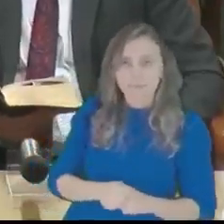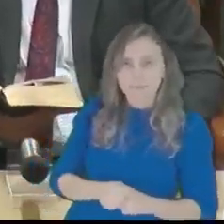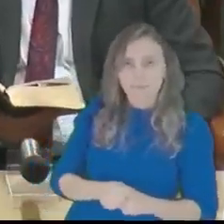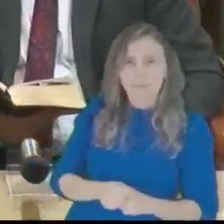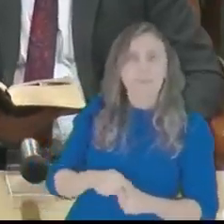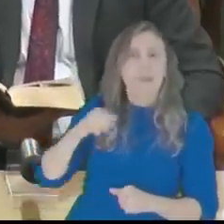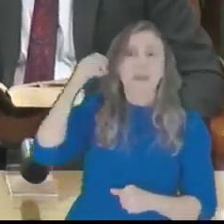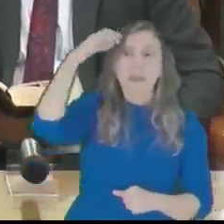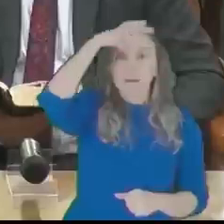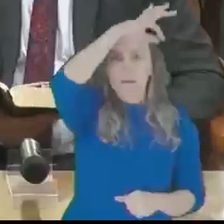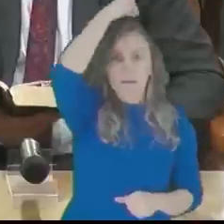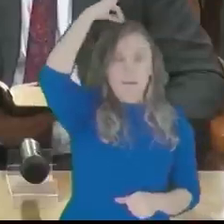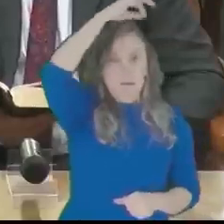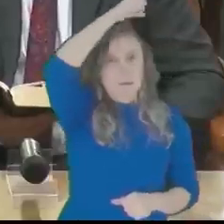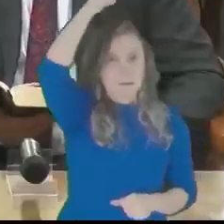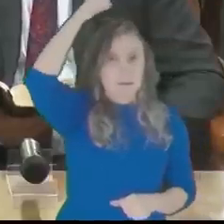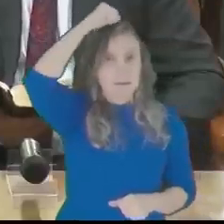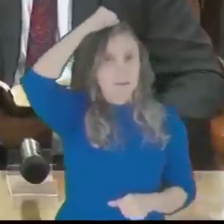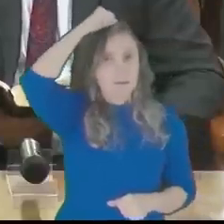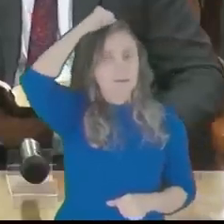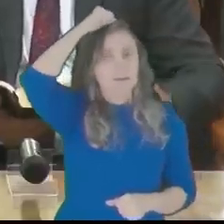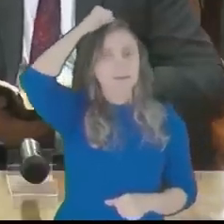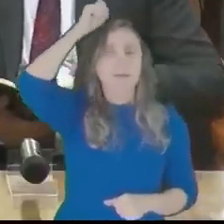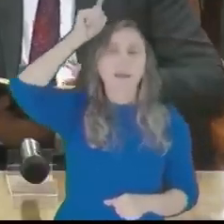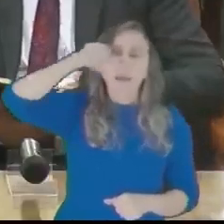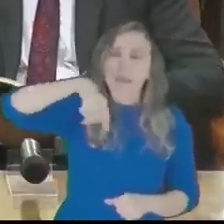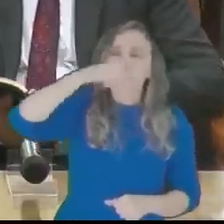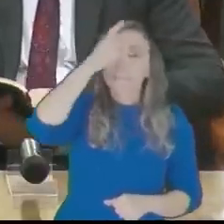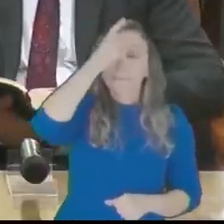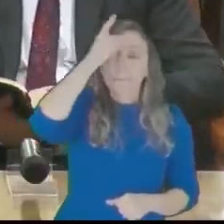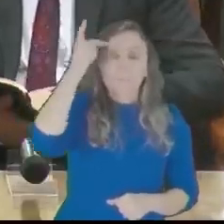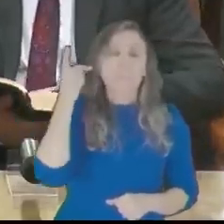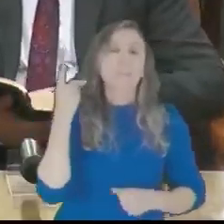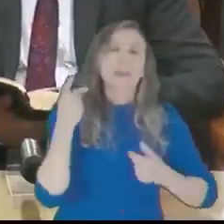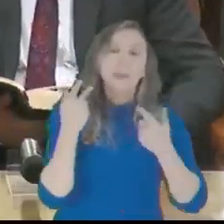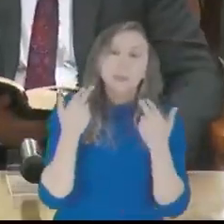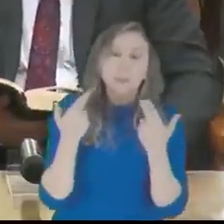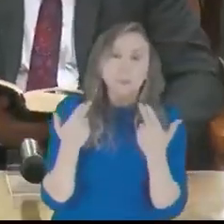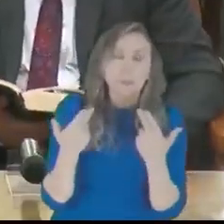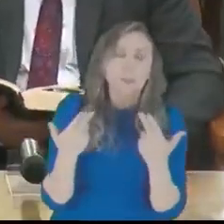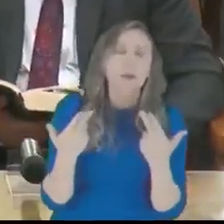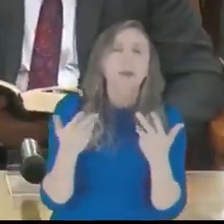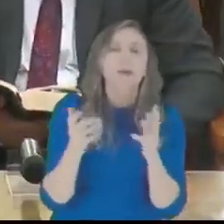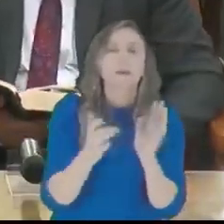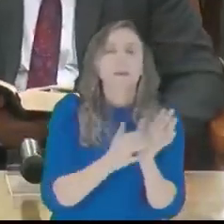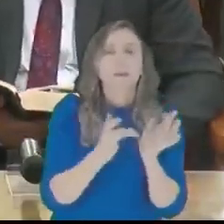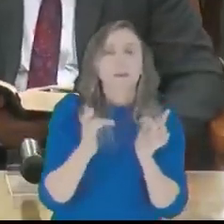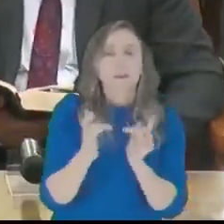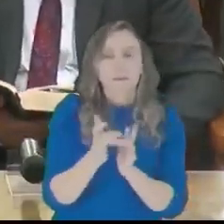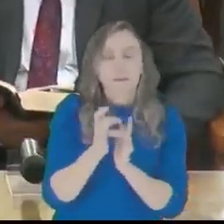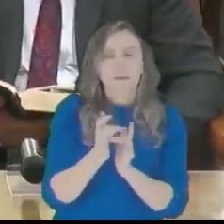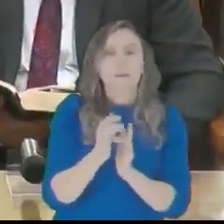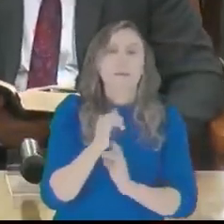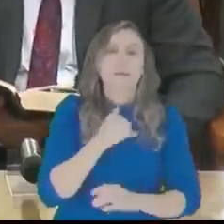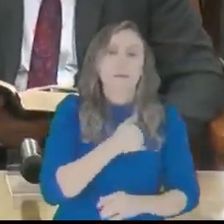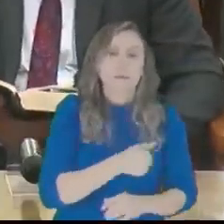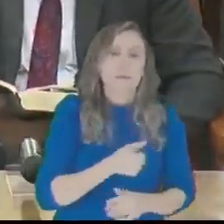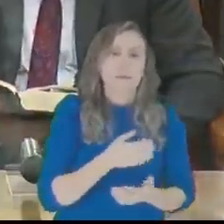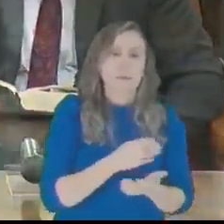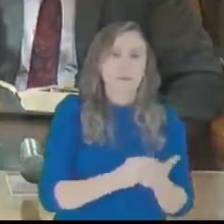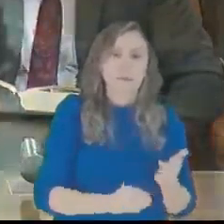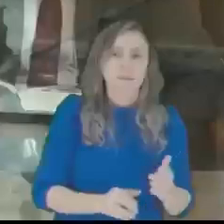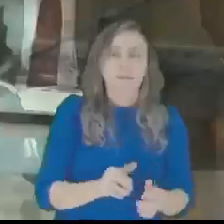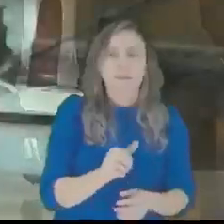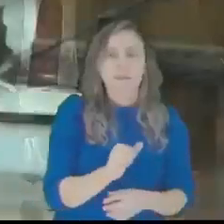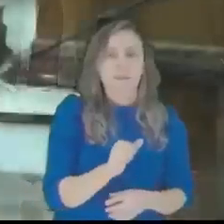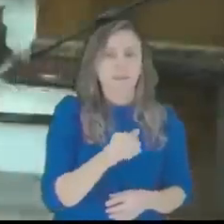a Jesus. Vamos ver isso em São João 14, 16. Evangelho de São João 14, 16.